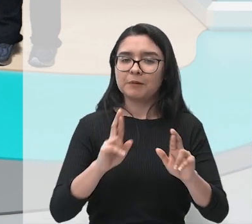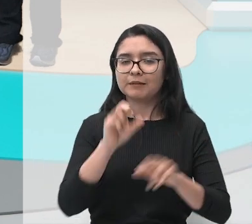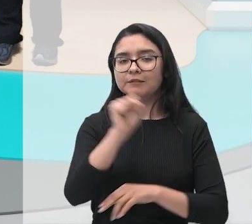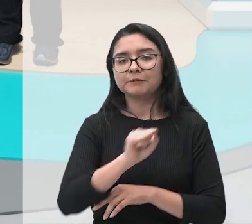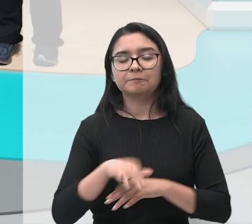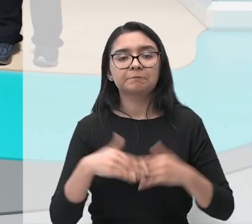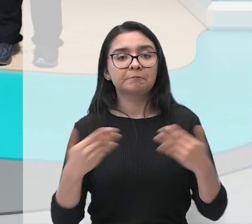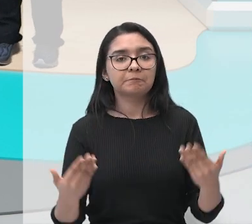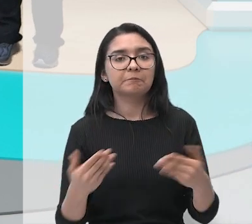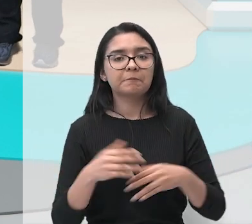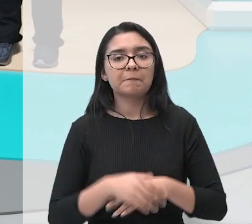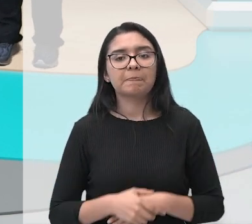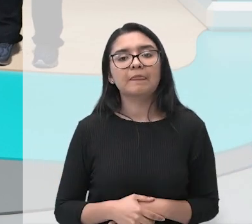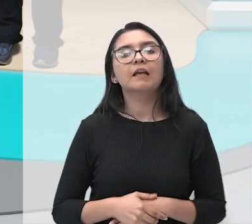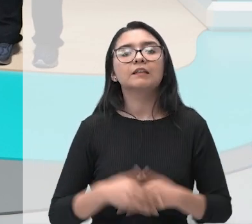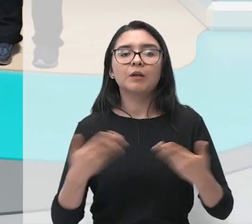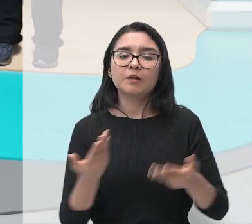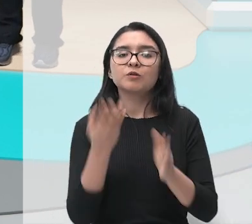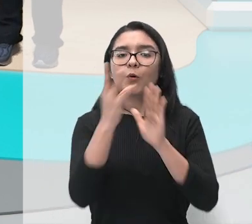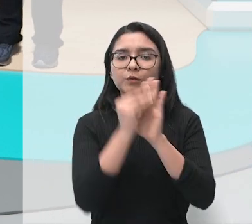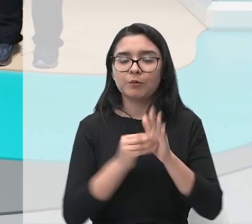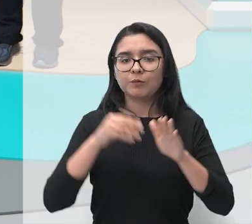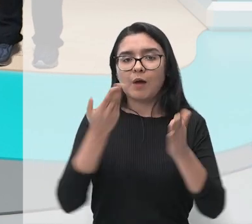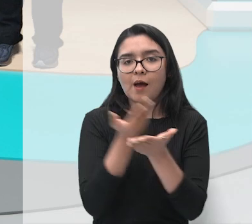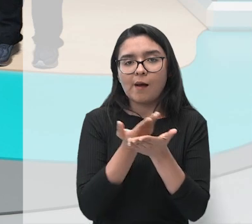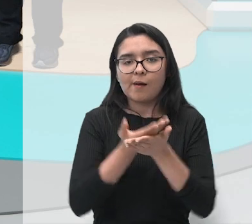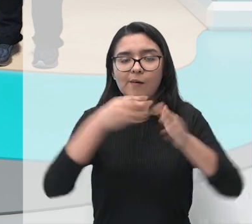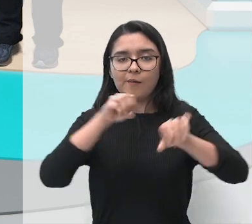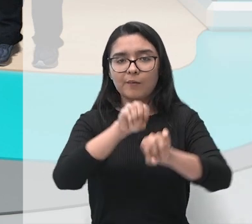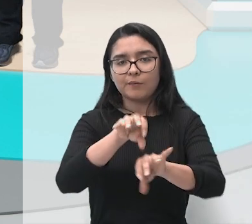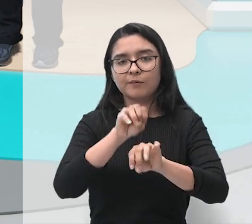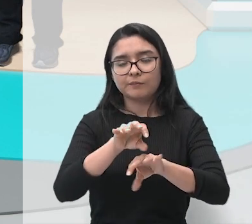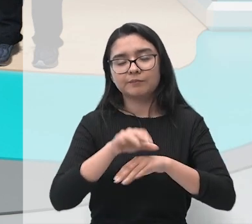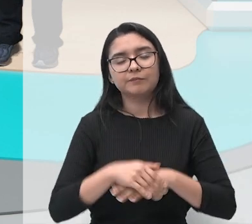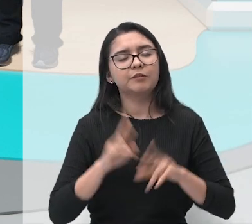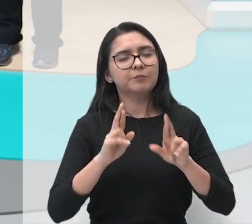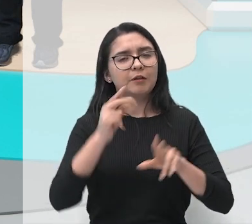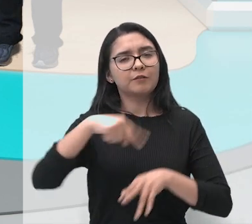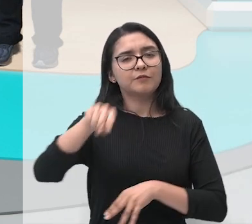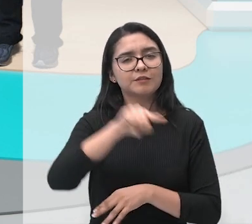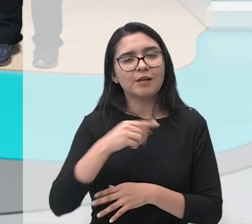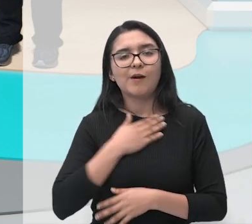sim. Bom, isso era o que eu tinha para apresentar para vocês na aula de hoje.